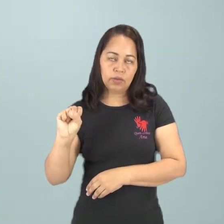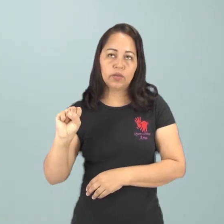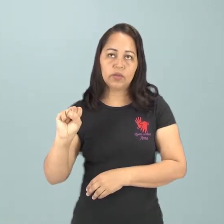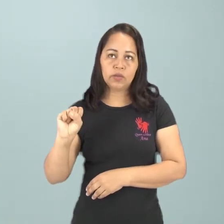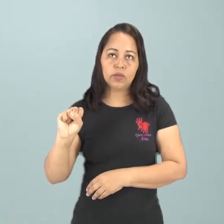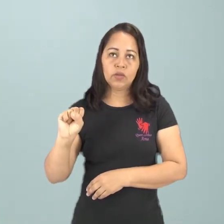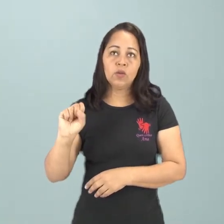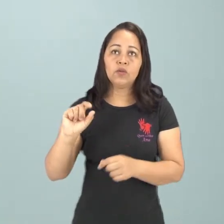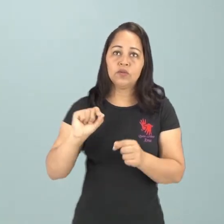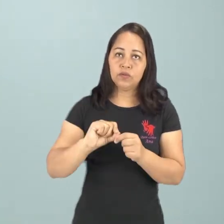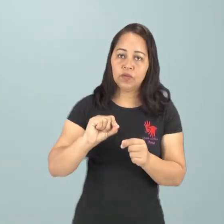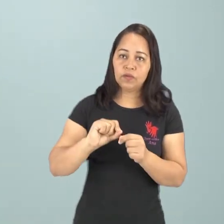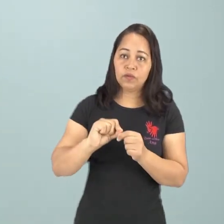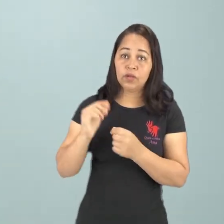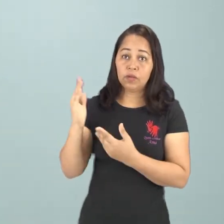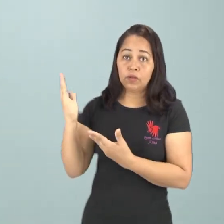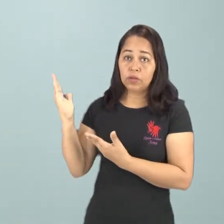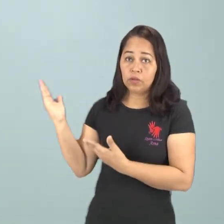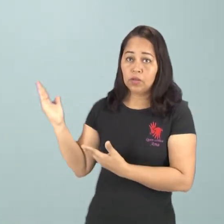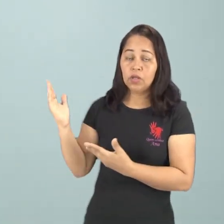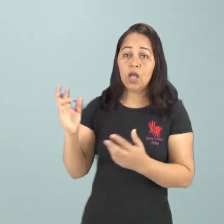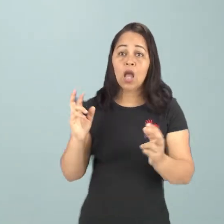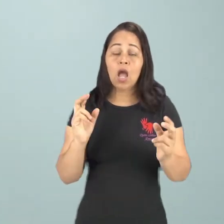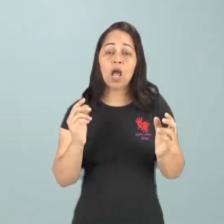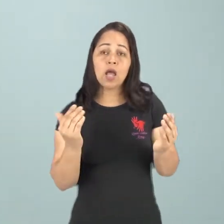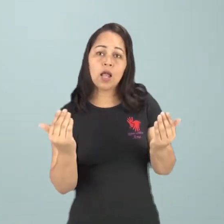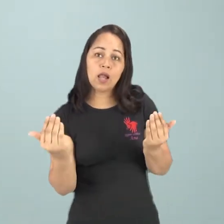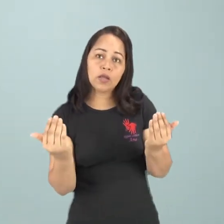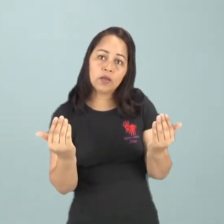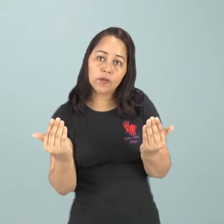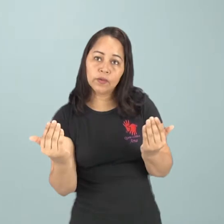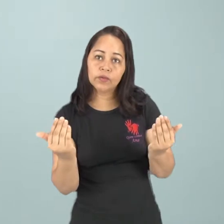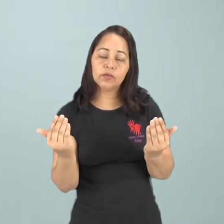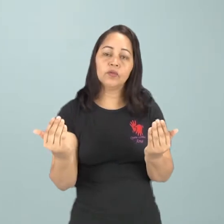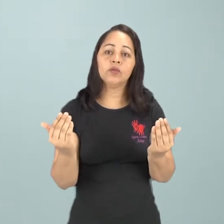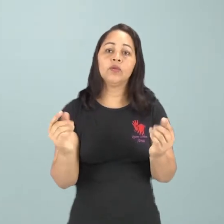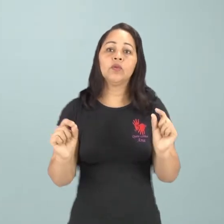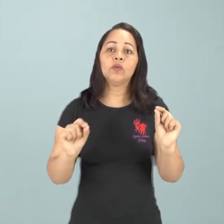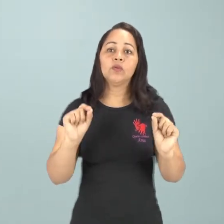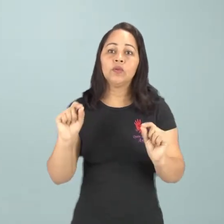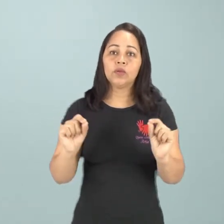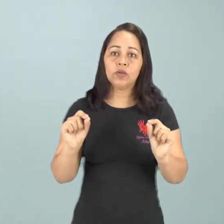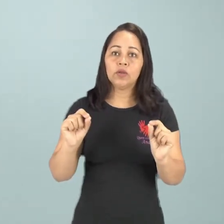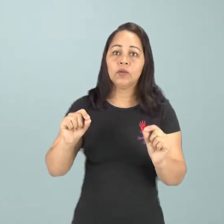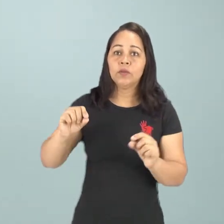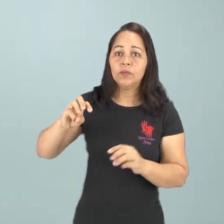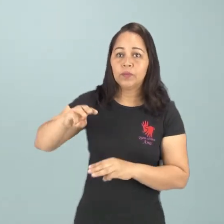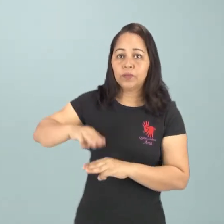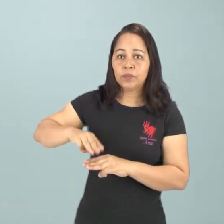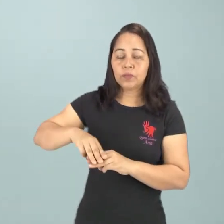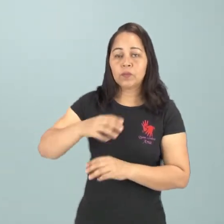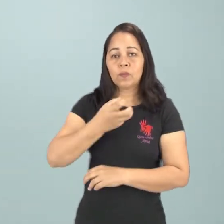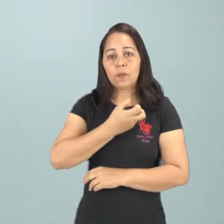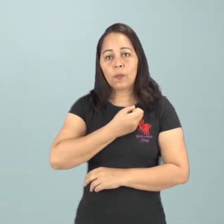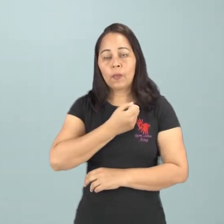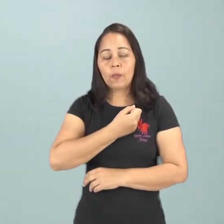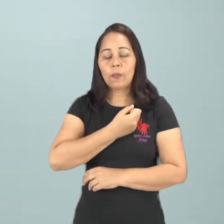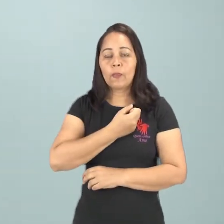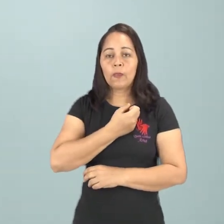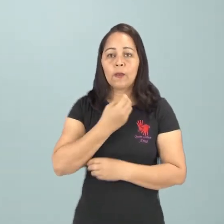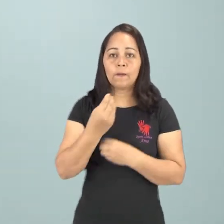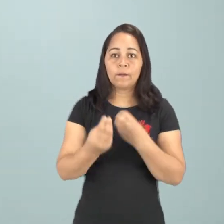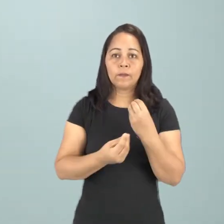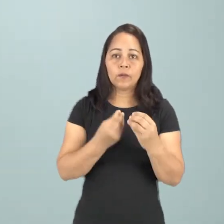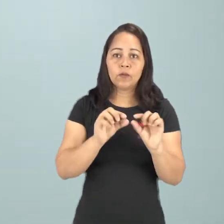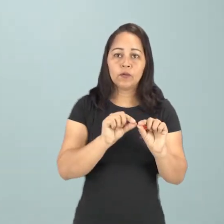foi construído relacionando-os, né, às ternas pitagóricas, onde você sabe que